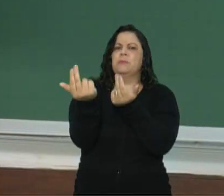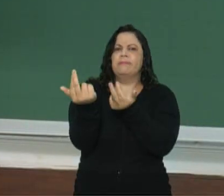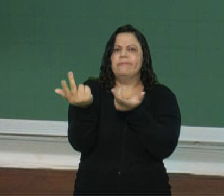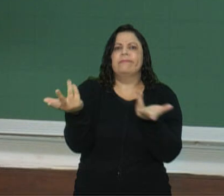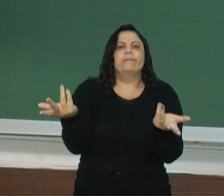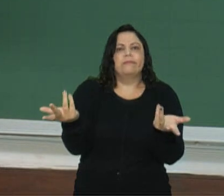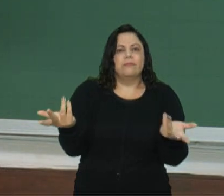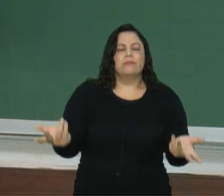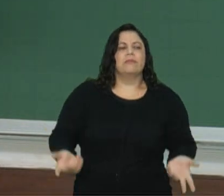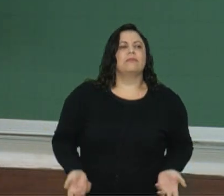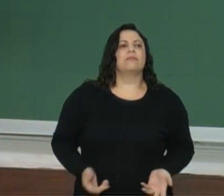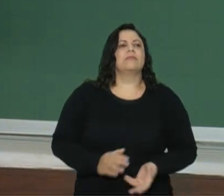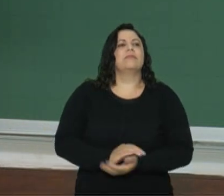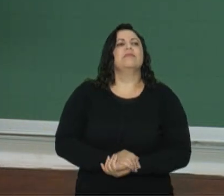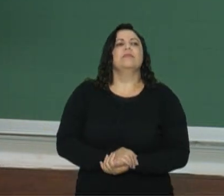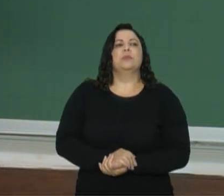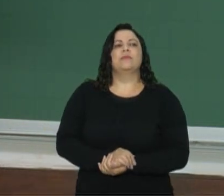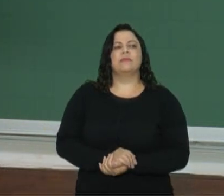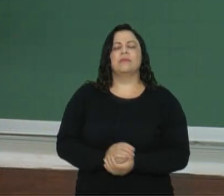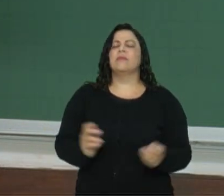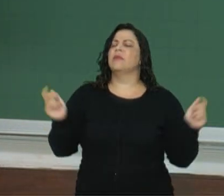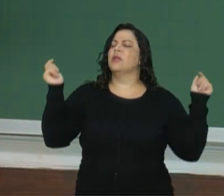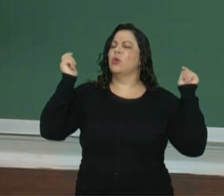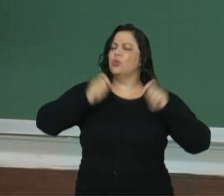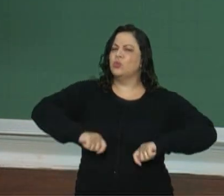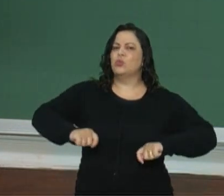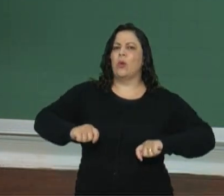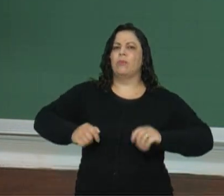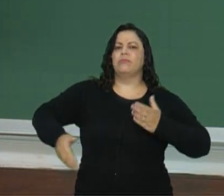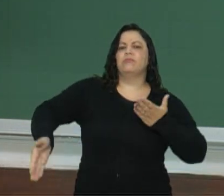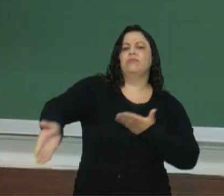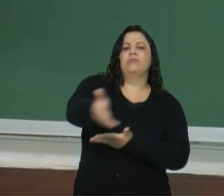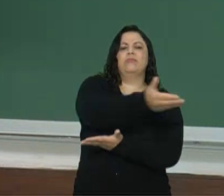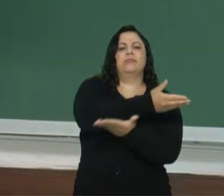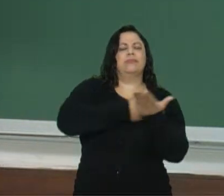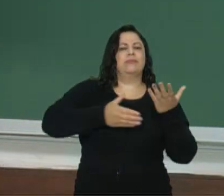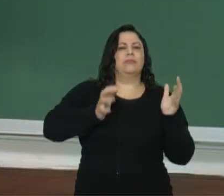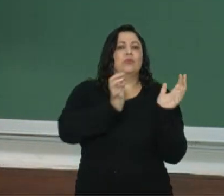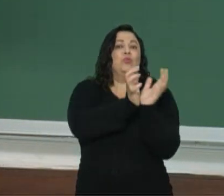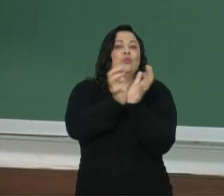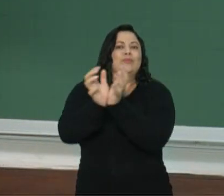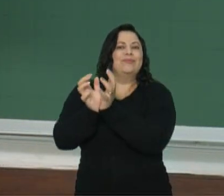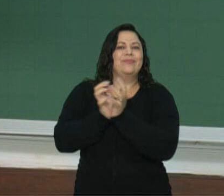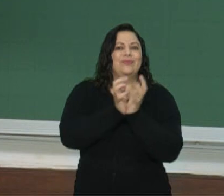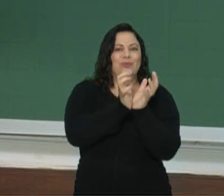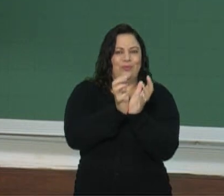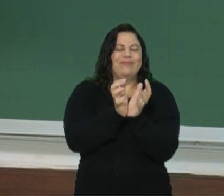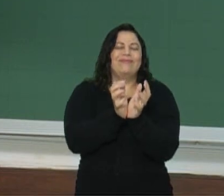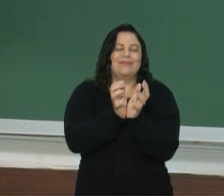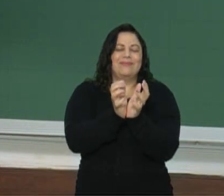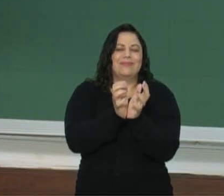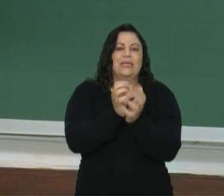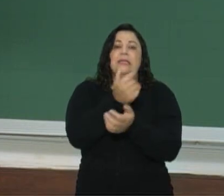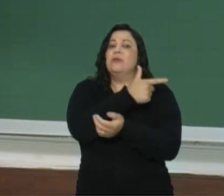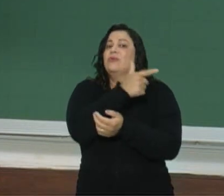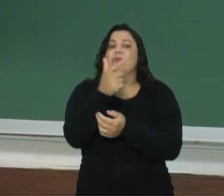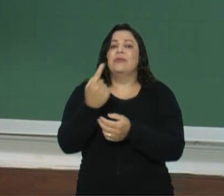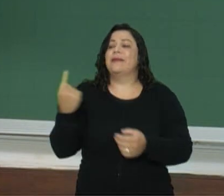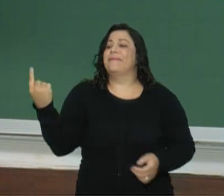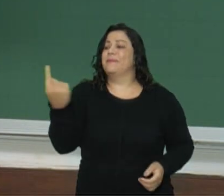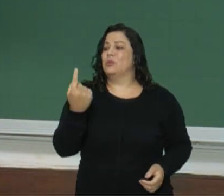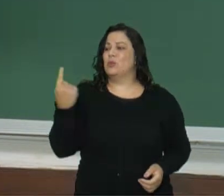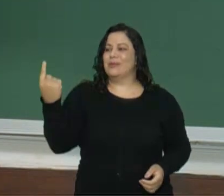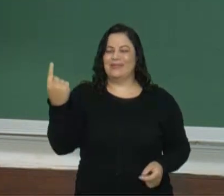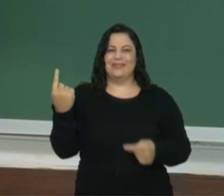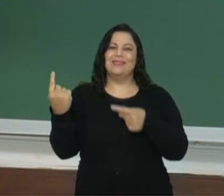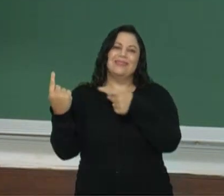eu. O indivíduo só é possível a partir da coletividade. Então, por isso, não existe indivíduo isolado.